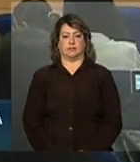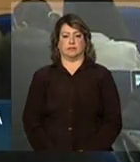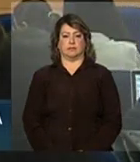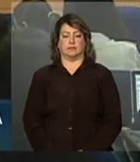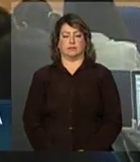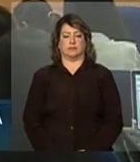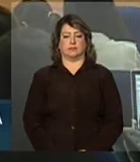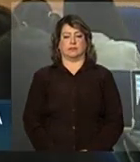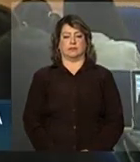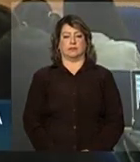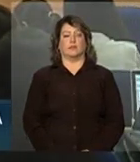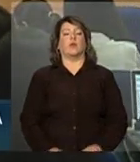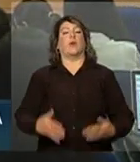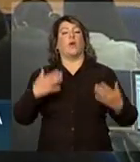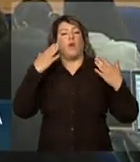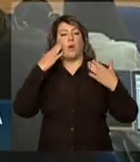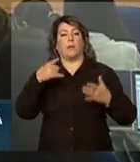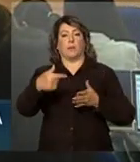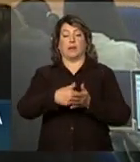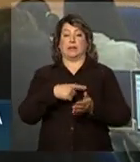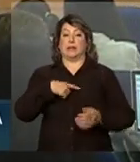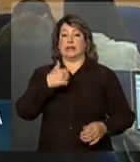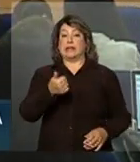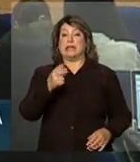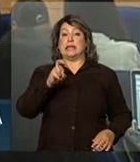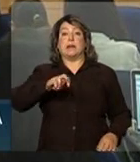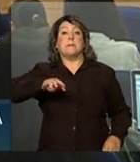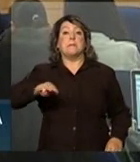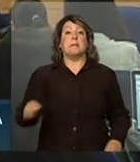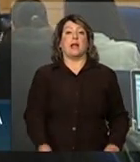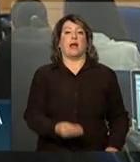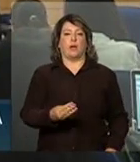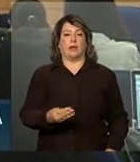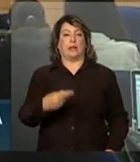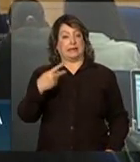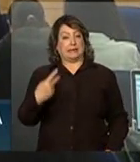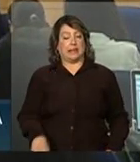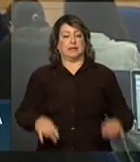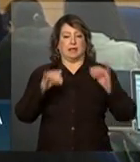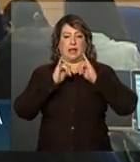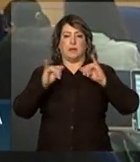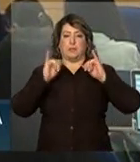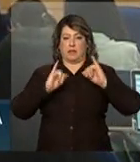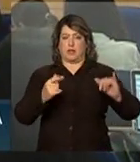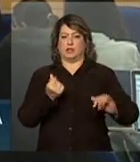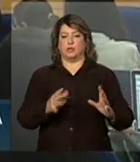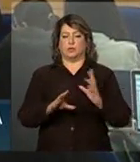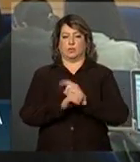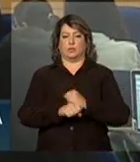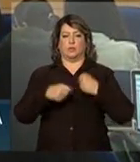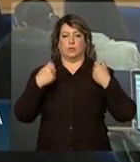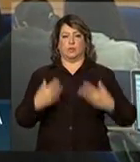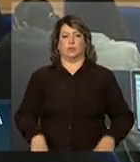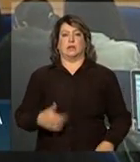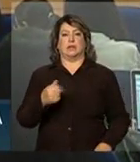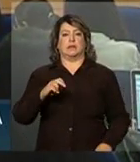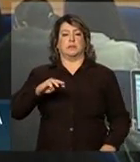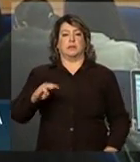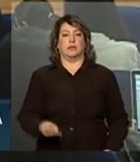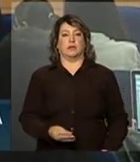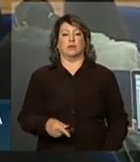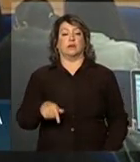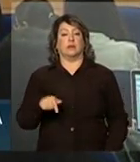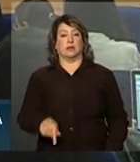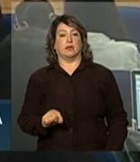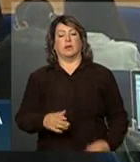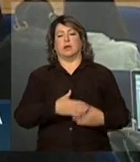responder? Então, obrigado aí pela pergunta. São 15 milhões. 15 milhões. Desculpa, 15 milhões dessa campanha. Dessa campanha, o mote dura o